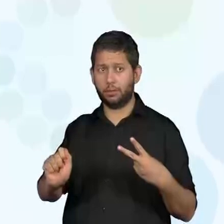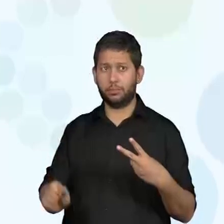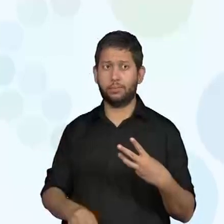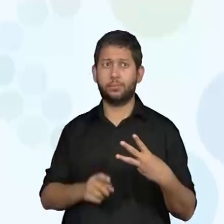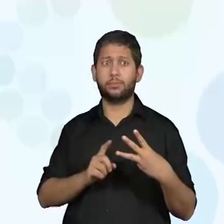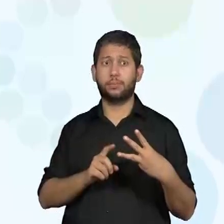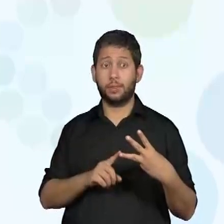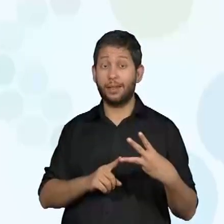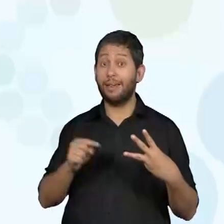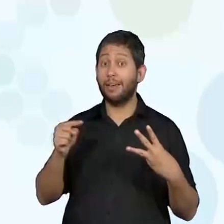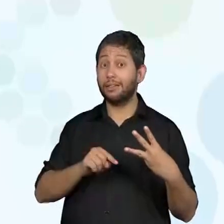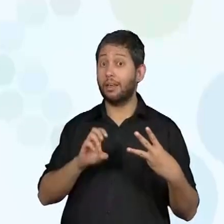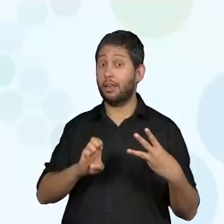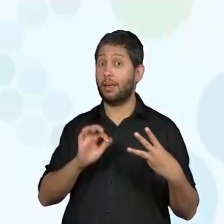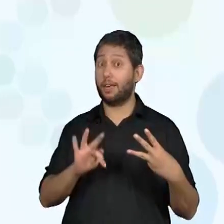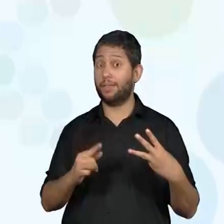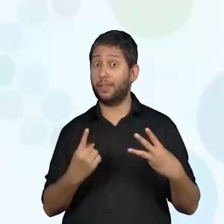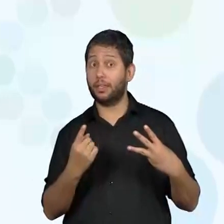EF35LP29A e a